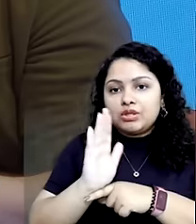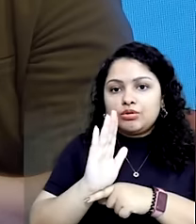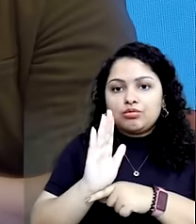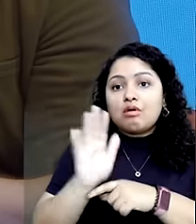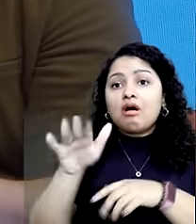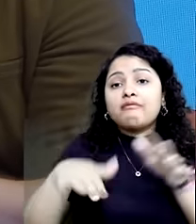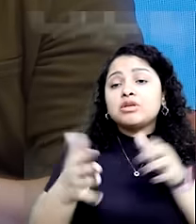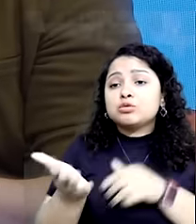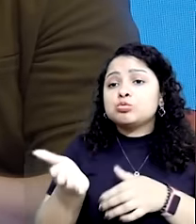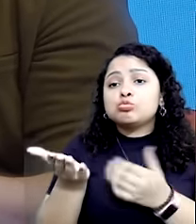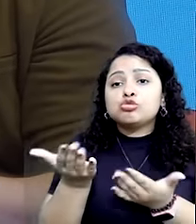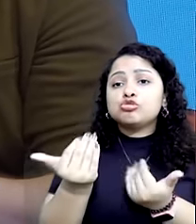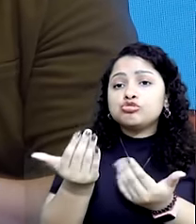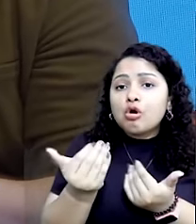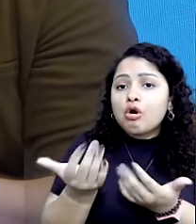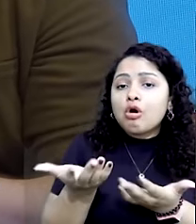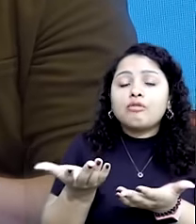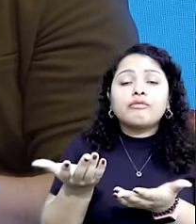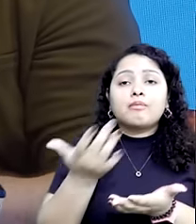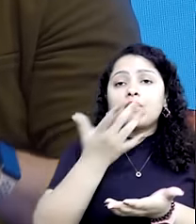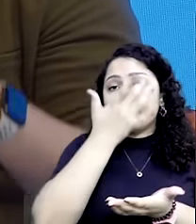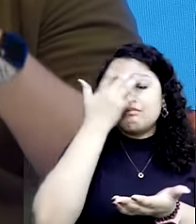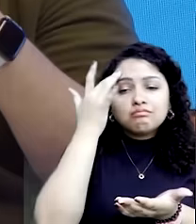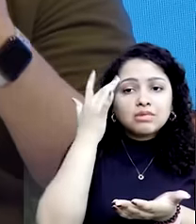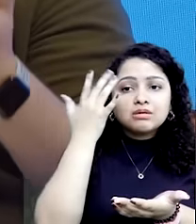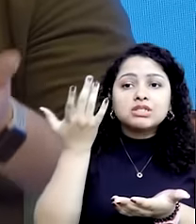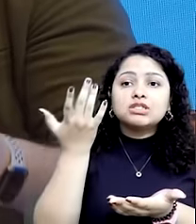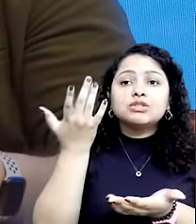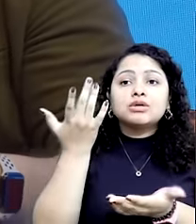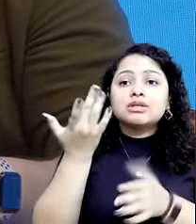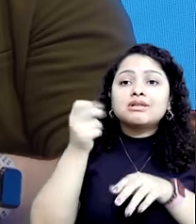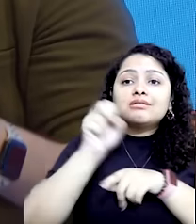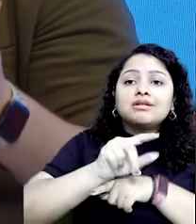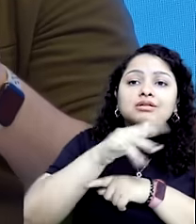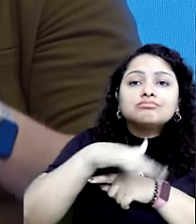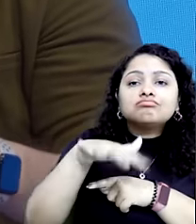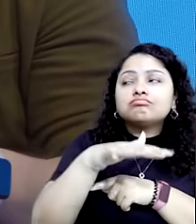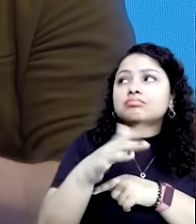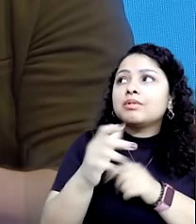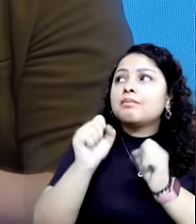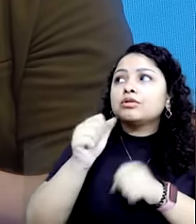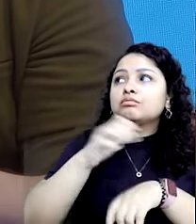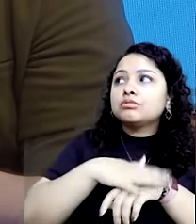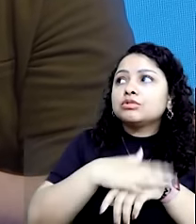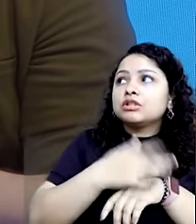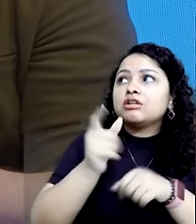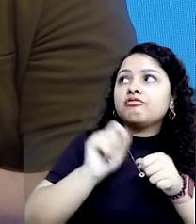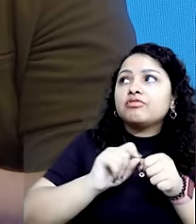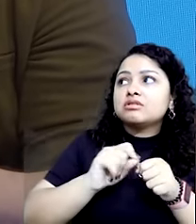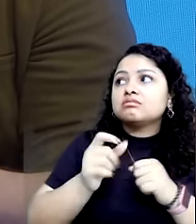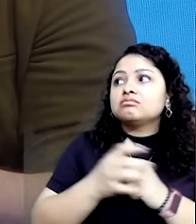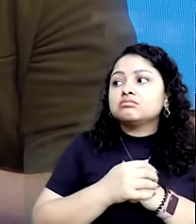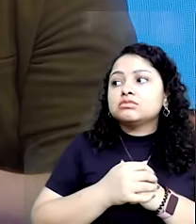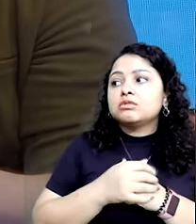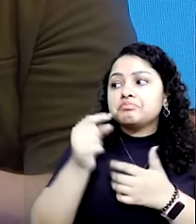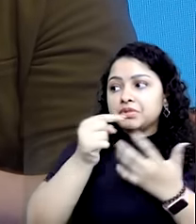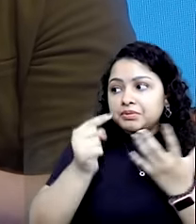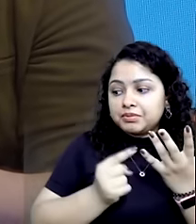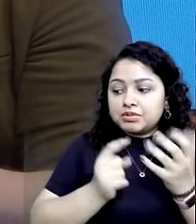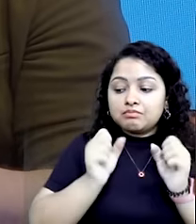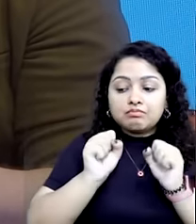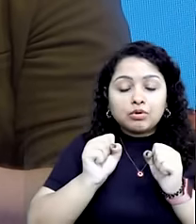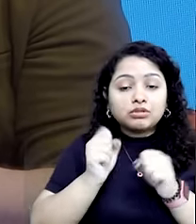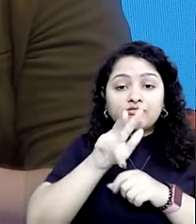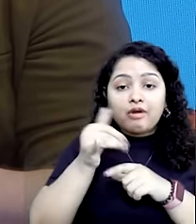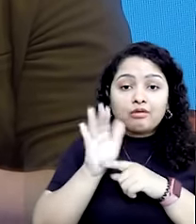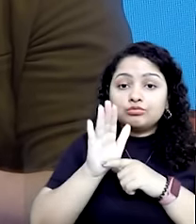um jovem ali um estagiário que tá ah entrando no mercado e pode realizar aquilo então são coisas que de repente